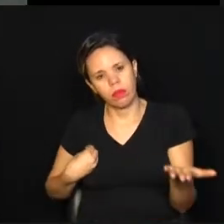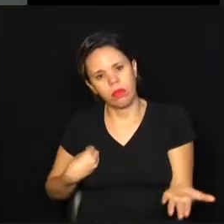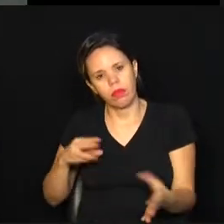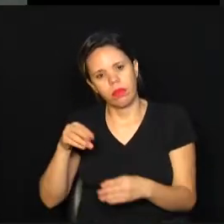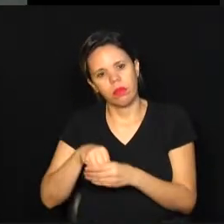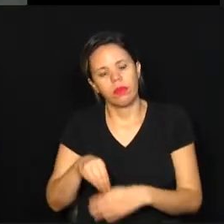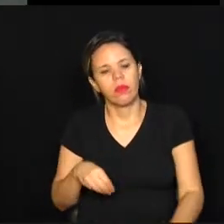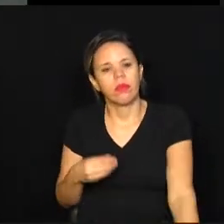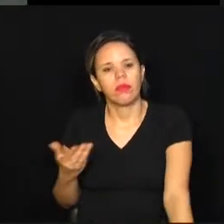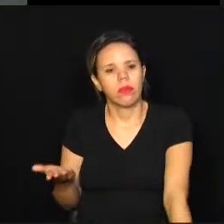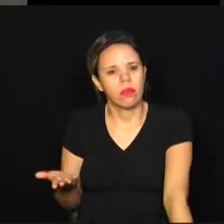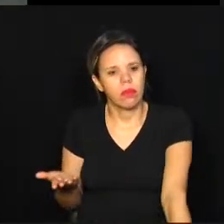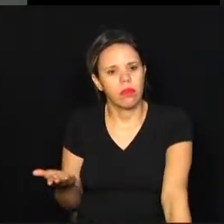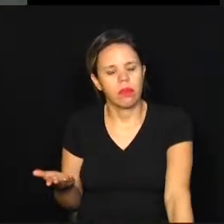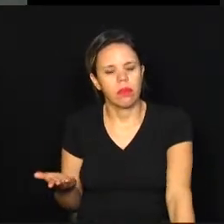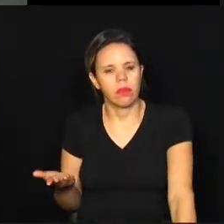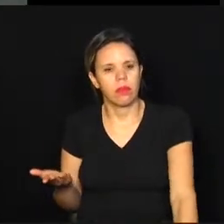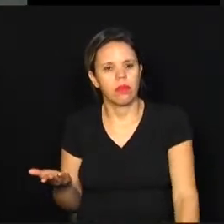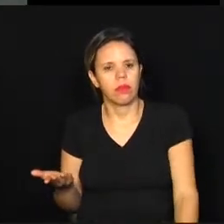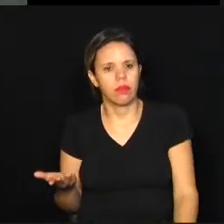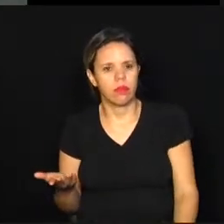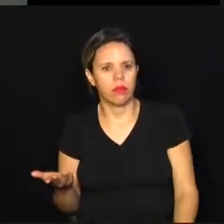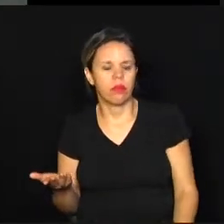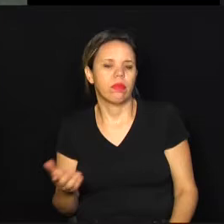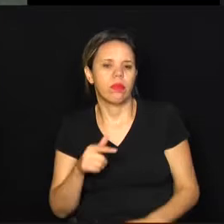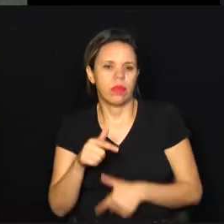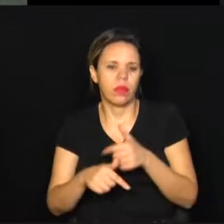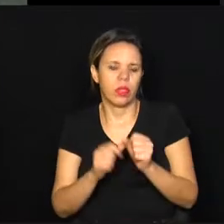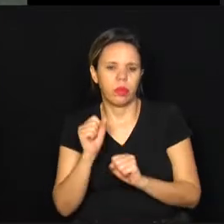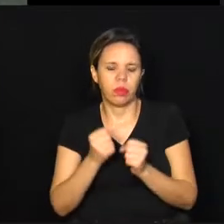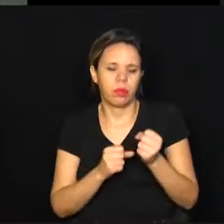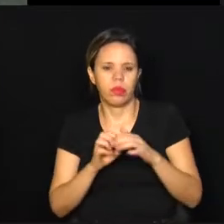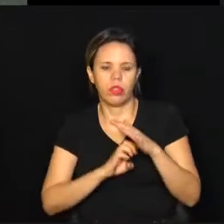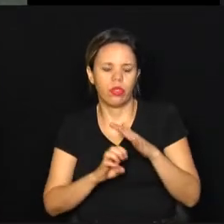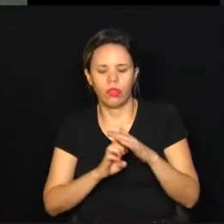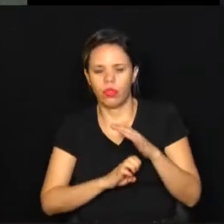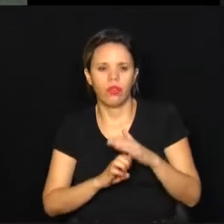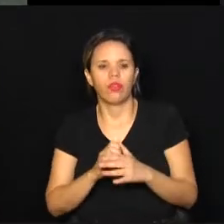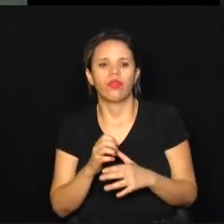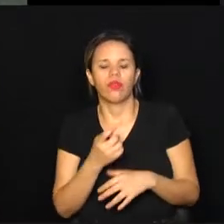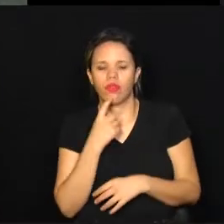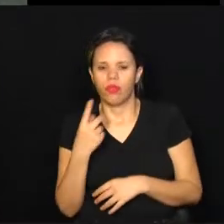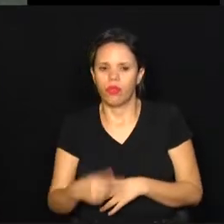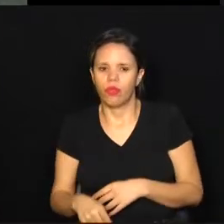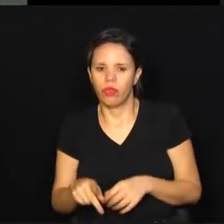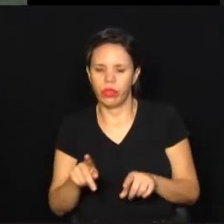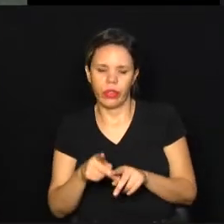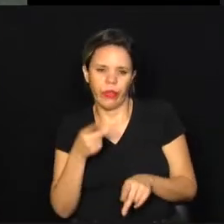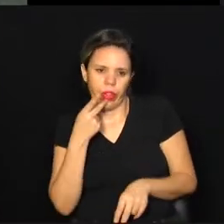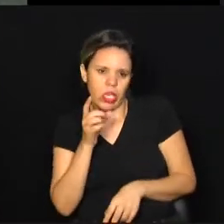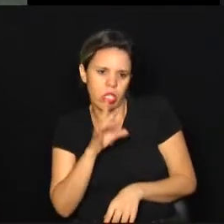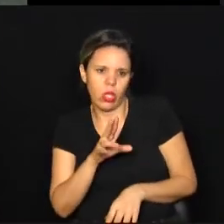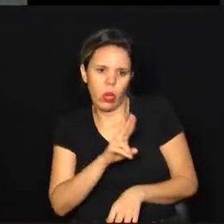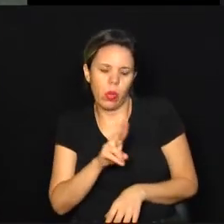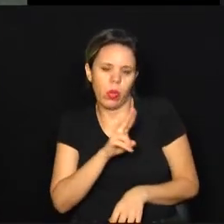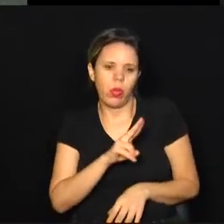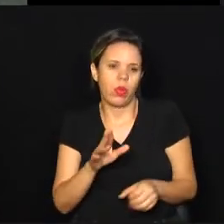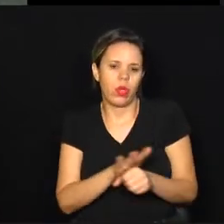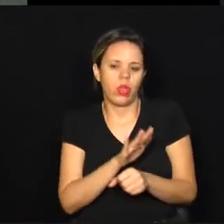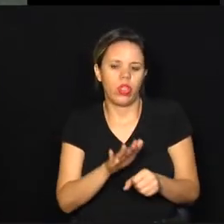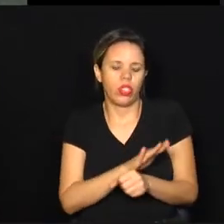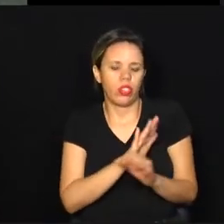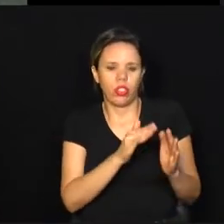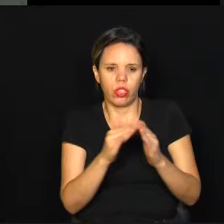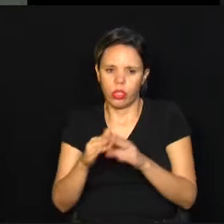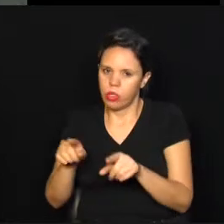dessa área macrometropolitana, né? Então, não estamos falando só de ocupar áreas, estamos falando de